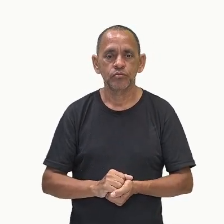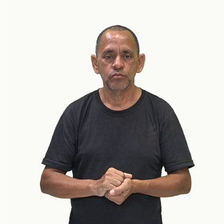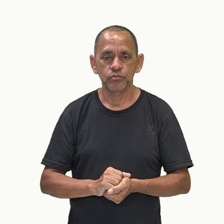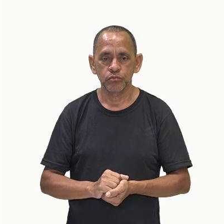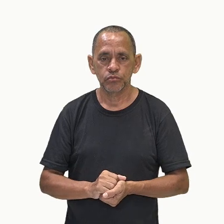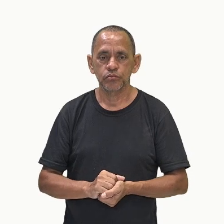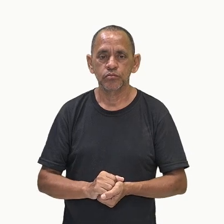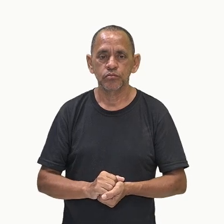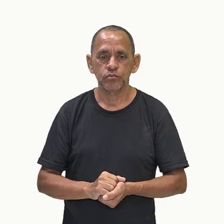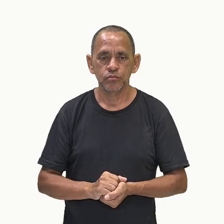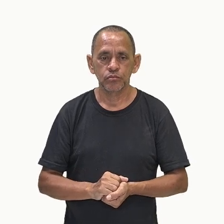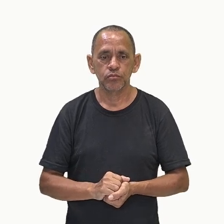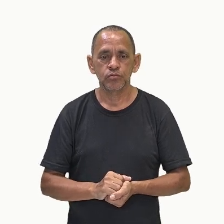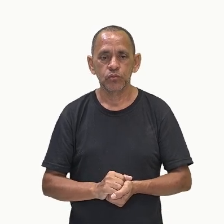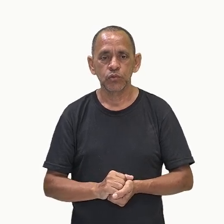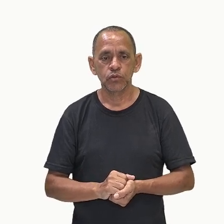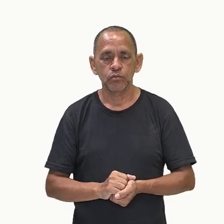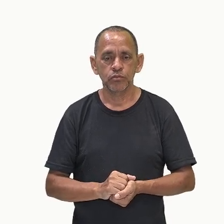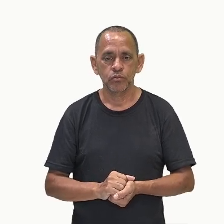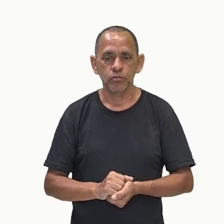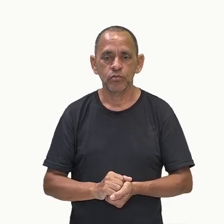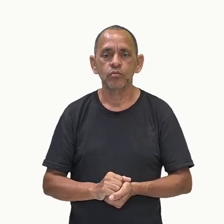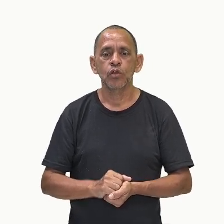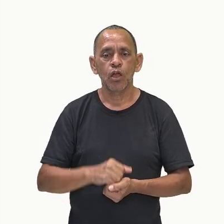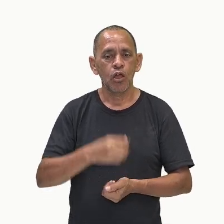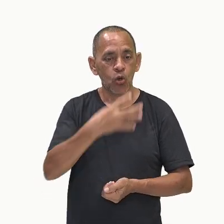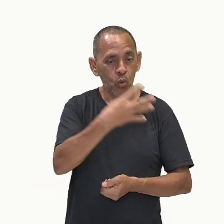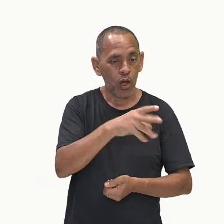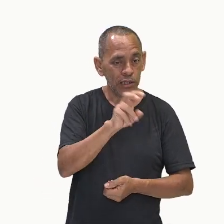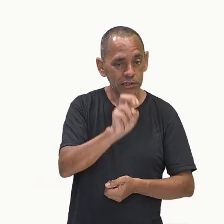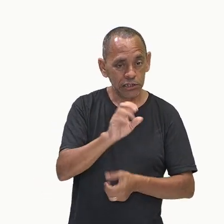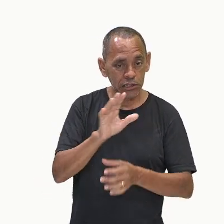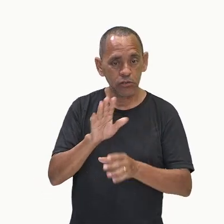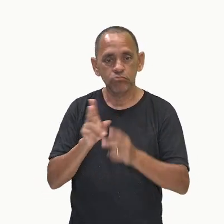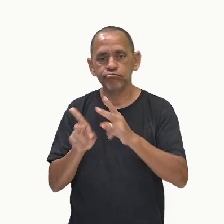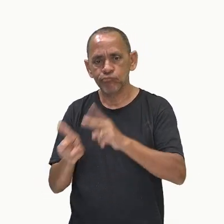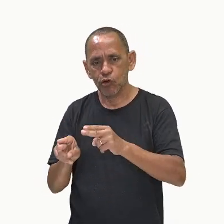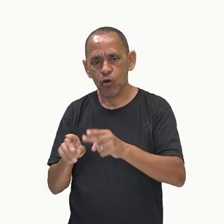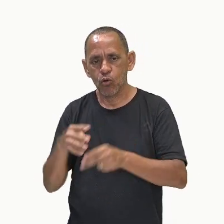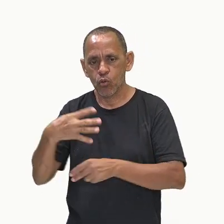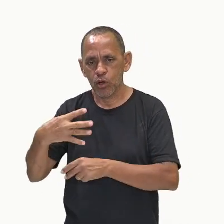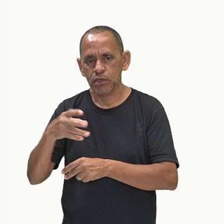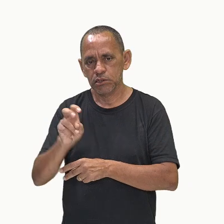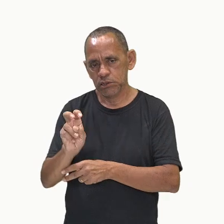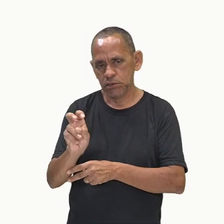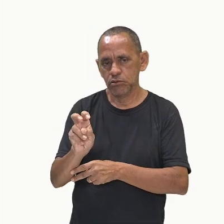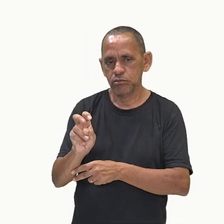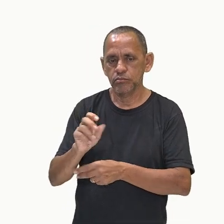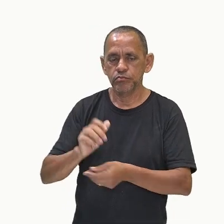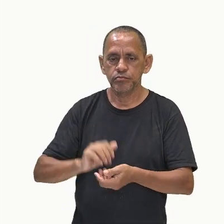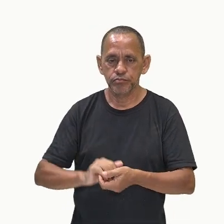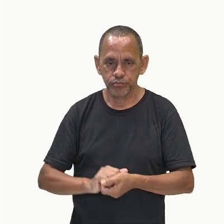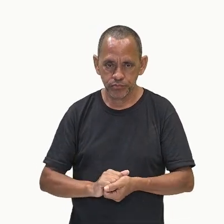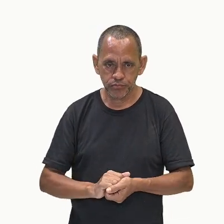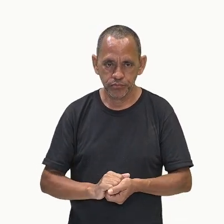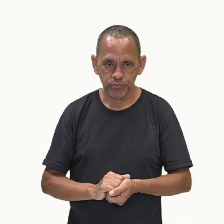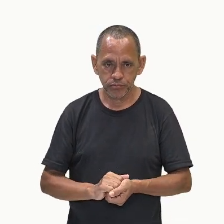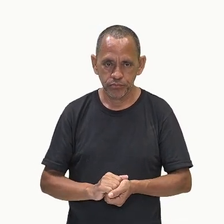45, recai naquela situação lá, do maior lado ao quadrado ser igual à soma dos outros dois lados ao